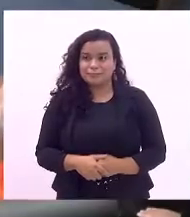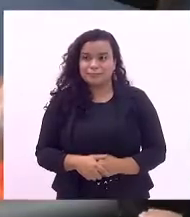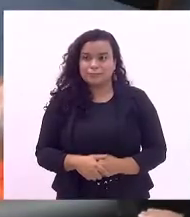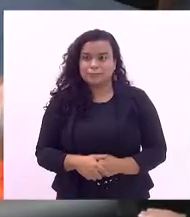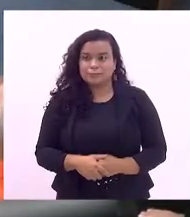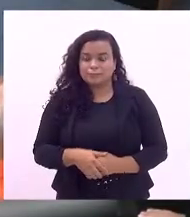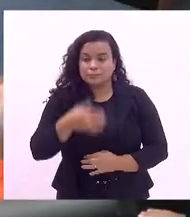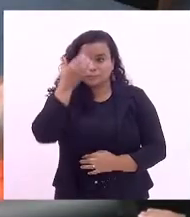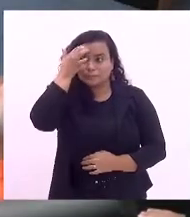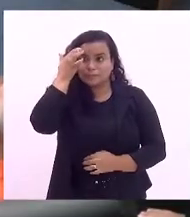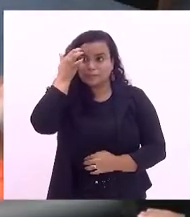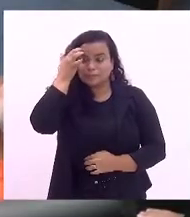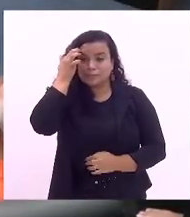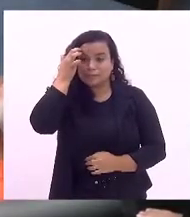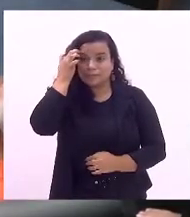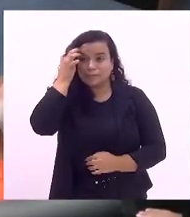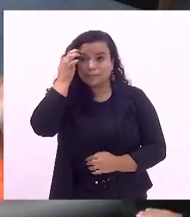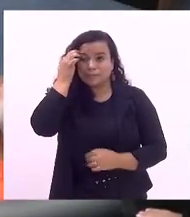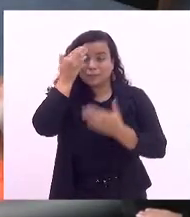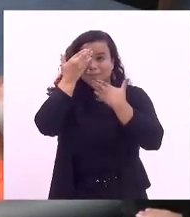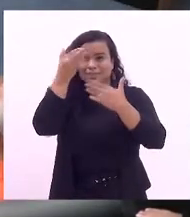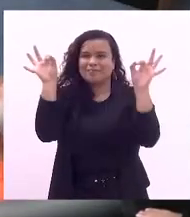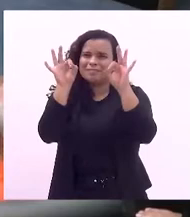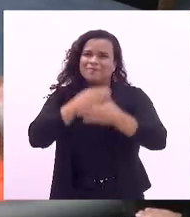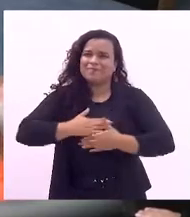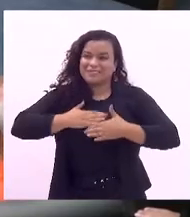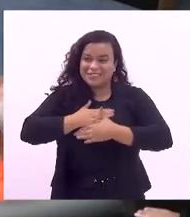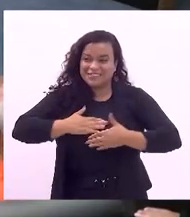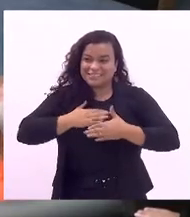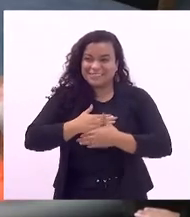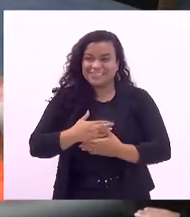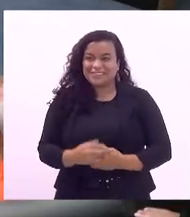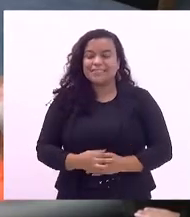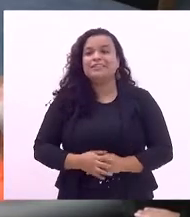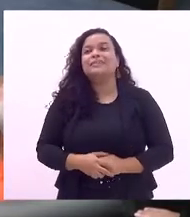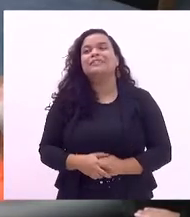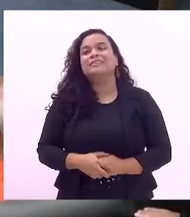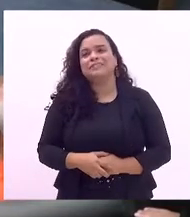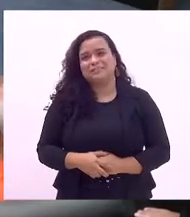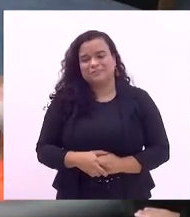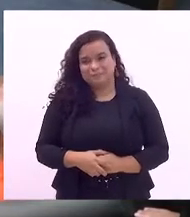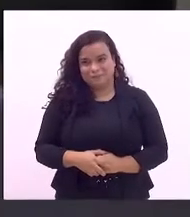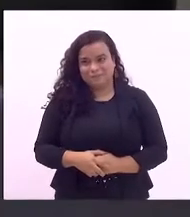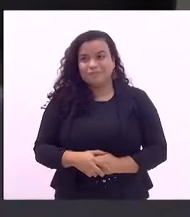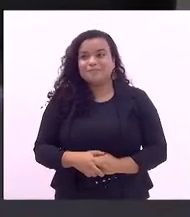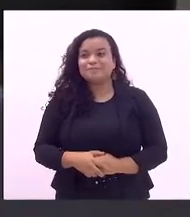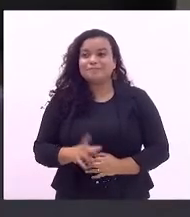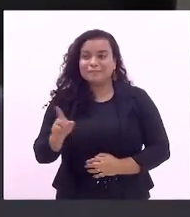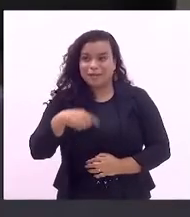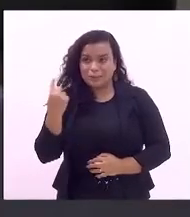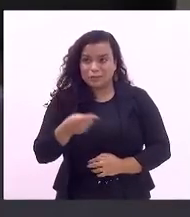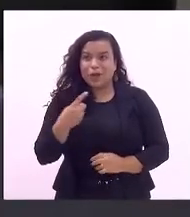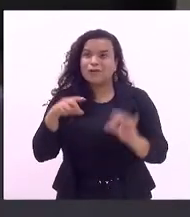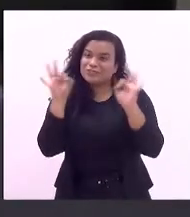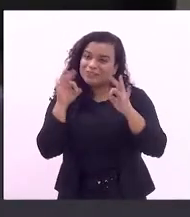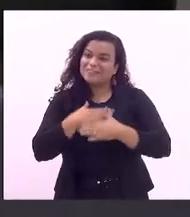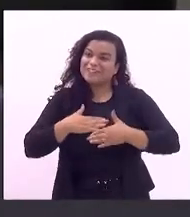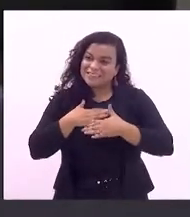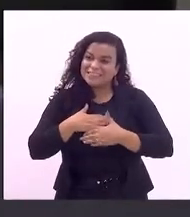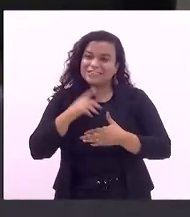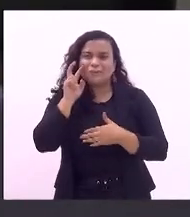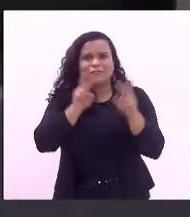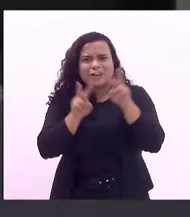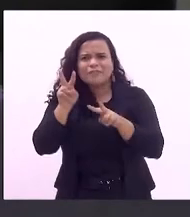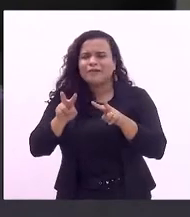bom obrigada É uma honra acaba que a gente fica até muito lisonjeada de